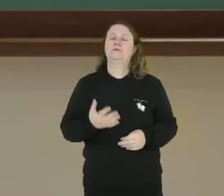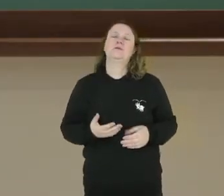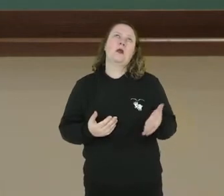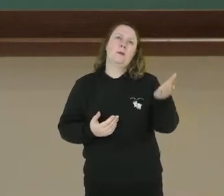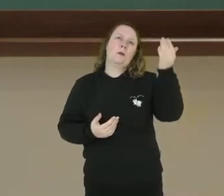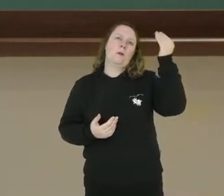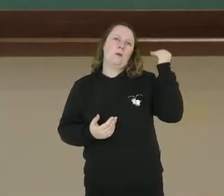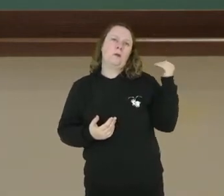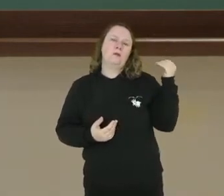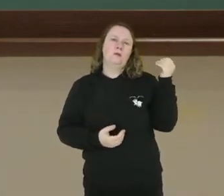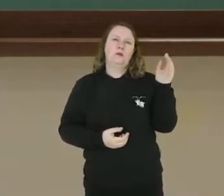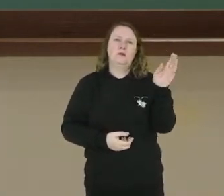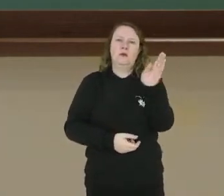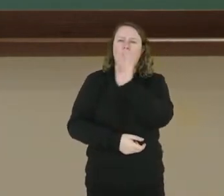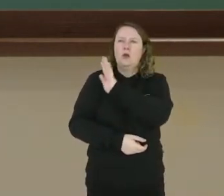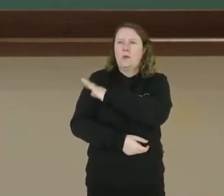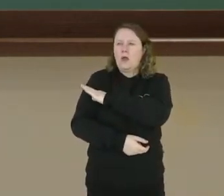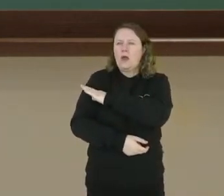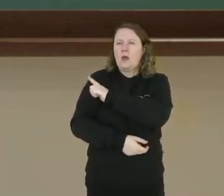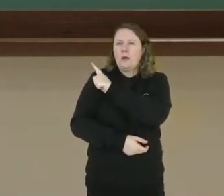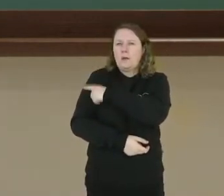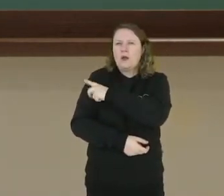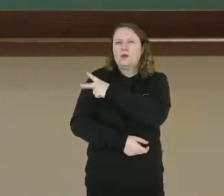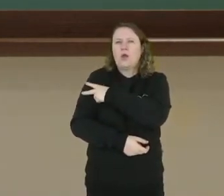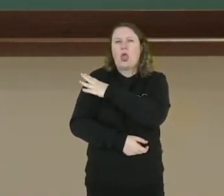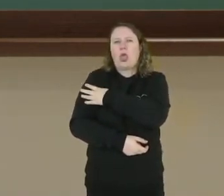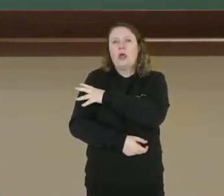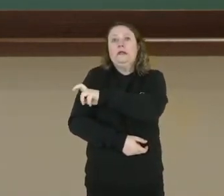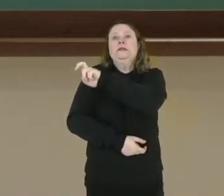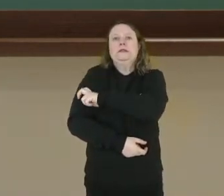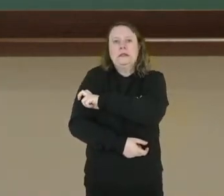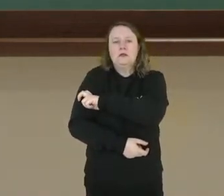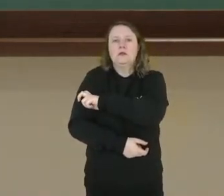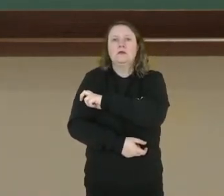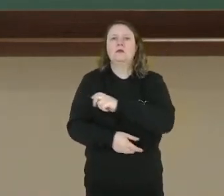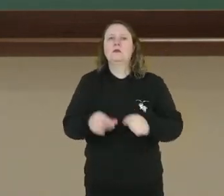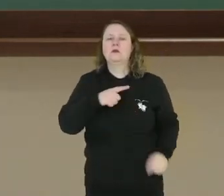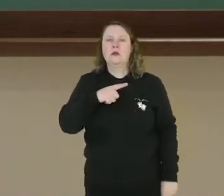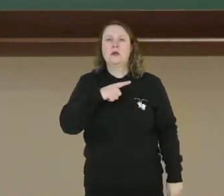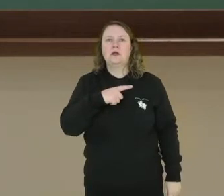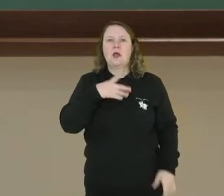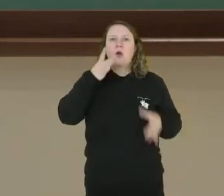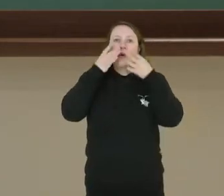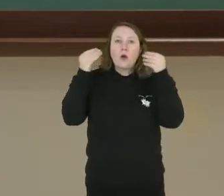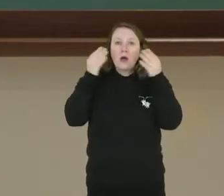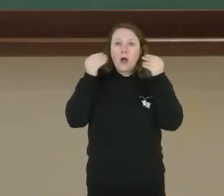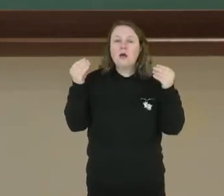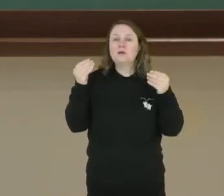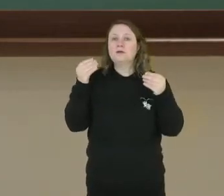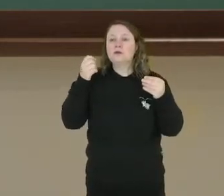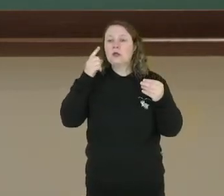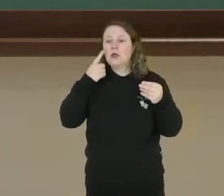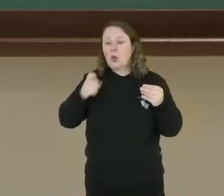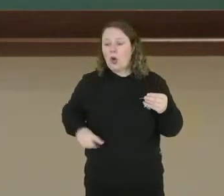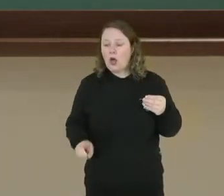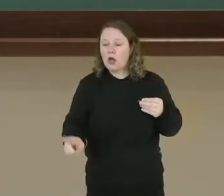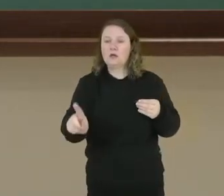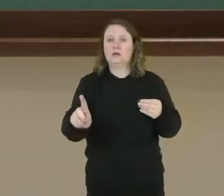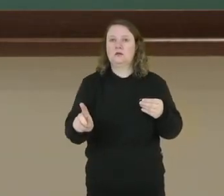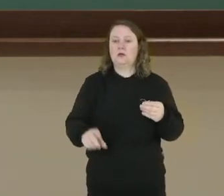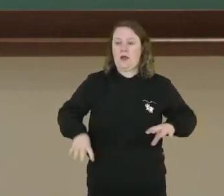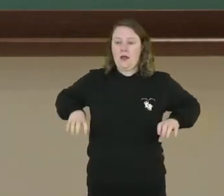no 1º ou 5º ano, vocês brincaram de uma chamada gato e rato. É mais ou menos isso. Então, todo mundo lá fora com as mãos dadas e o pessoal de dentro tem